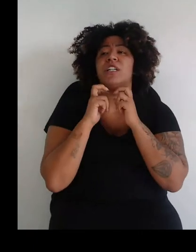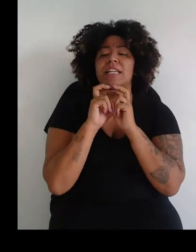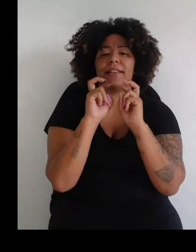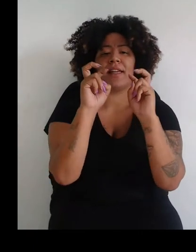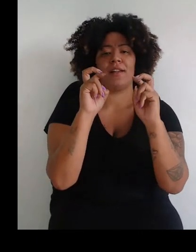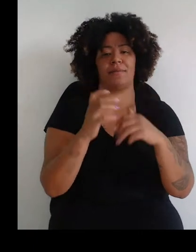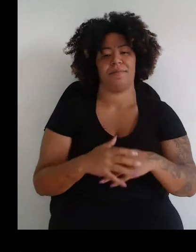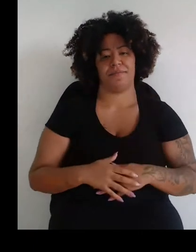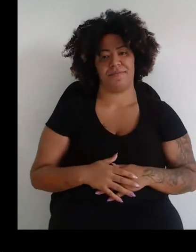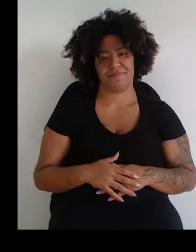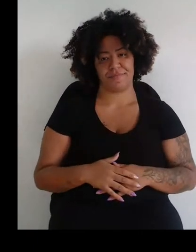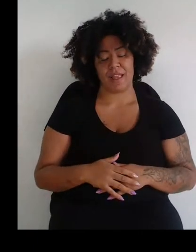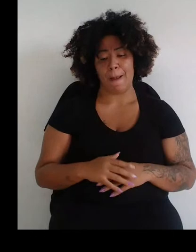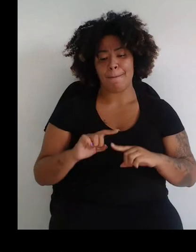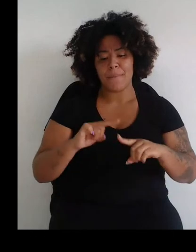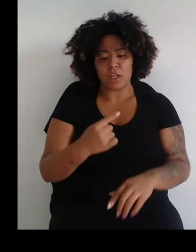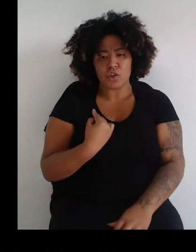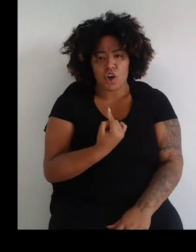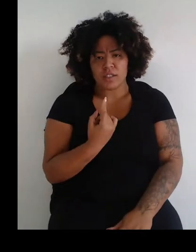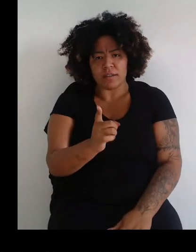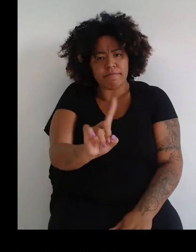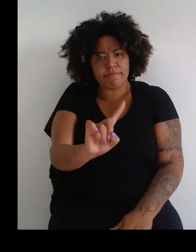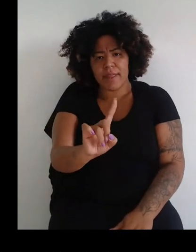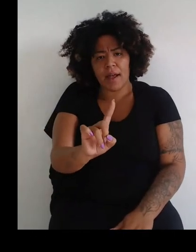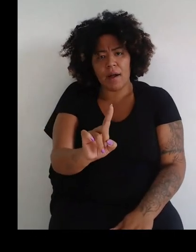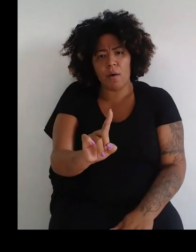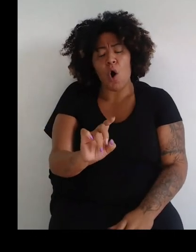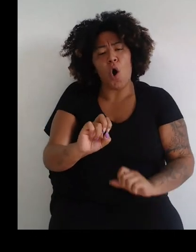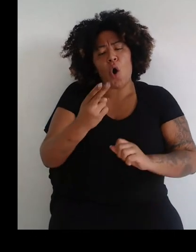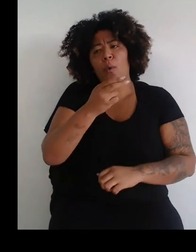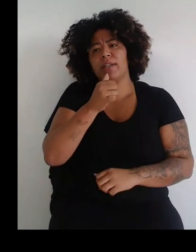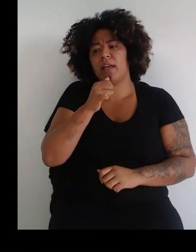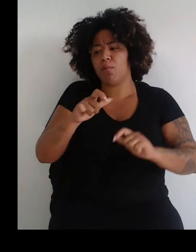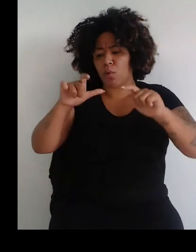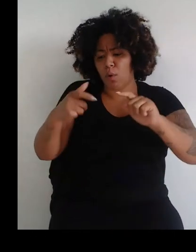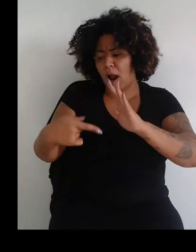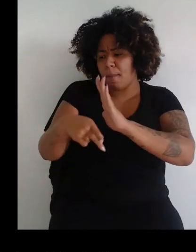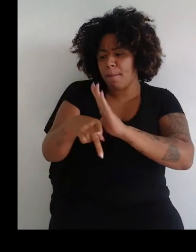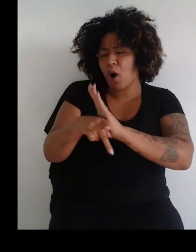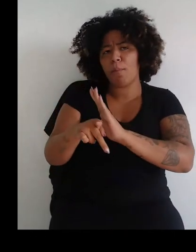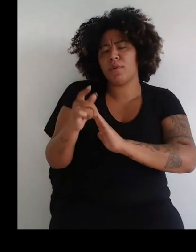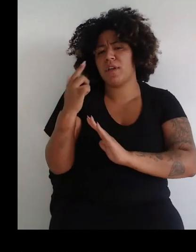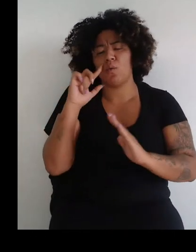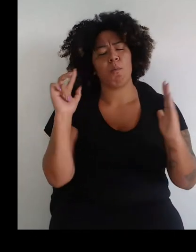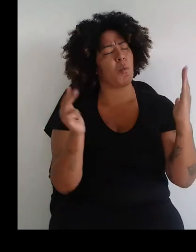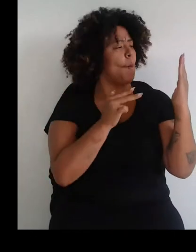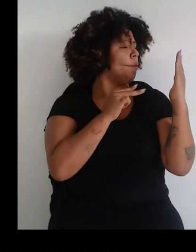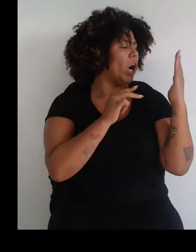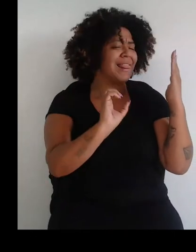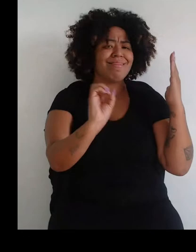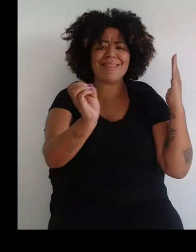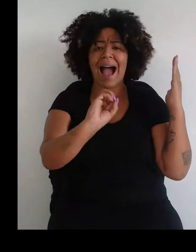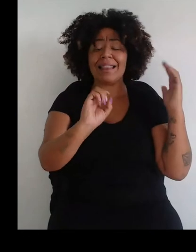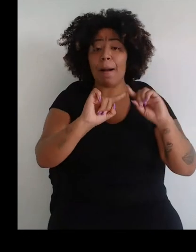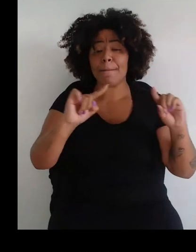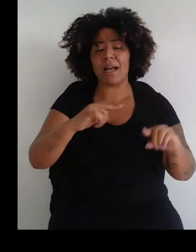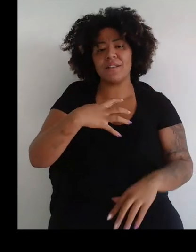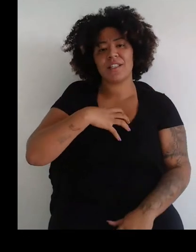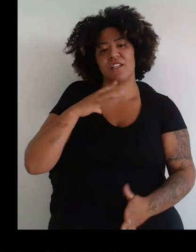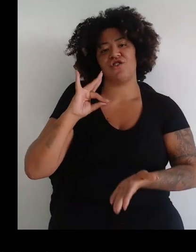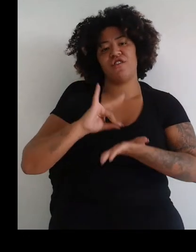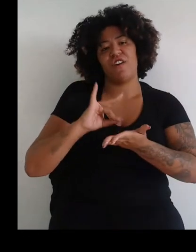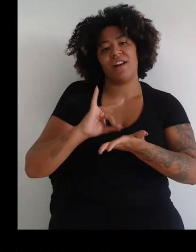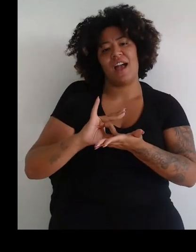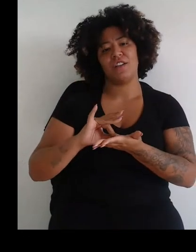quando se está sozinho em uma sala que não tem espelho na qual nós podemos muito bem sentir A Hierarquia de